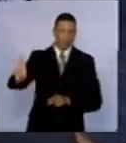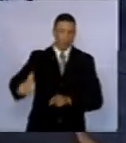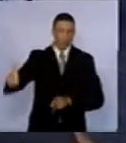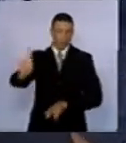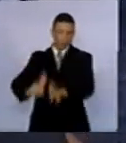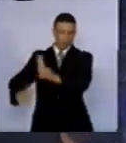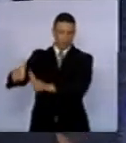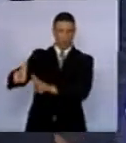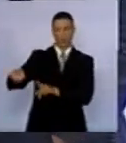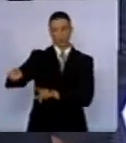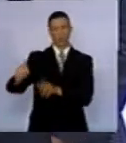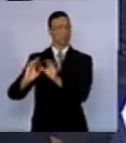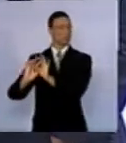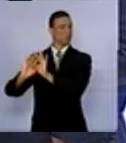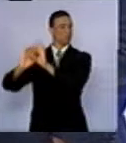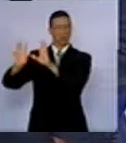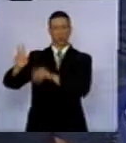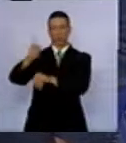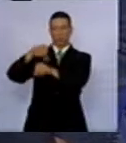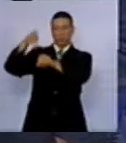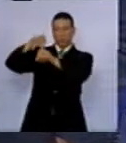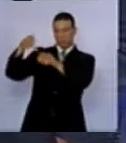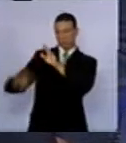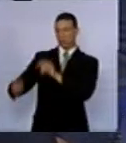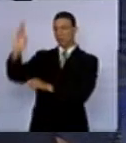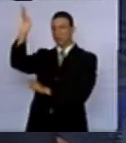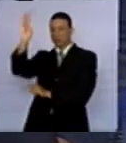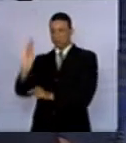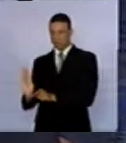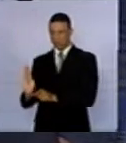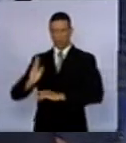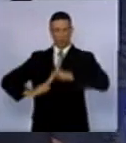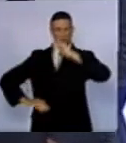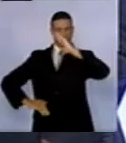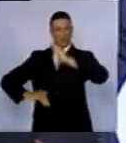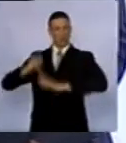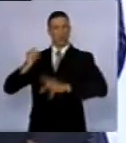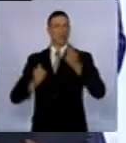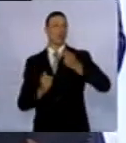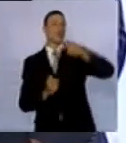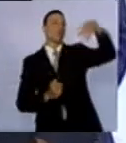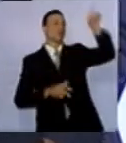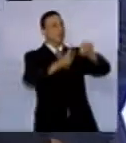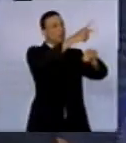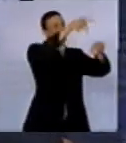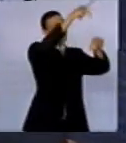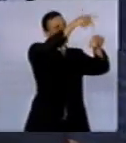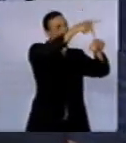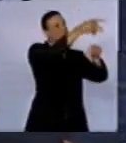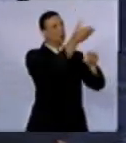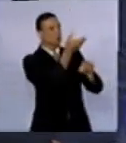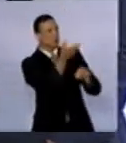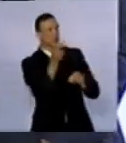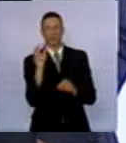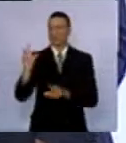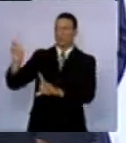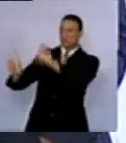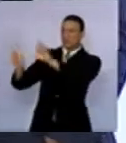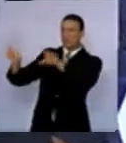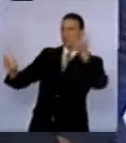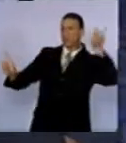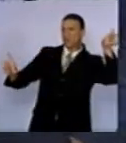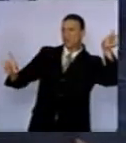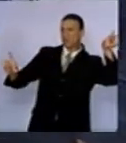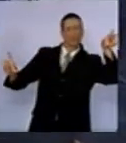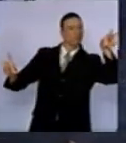acesso efetivo a conteúdos nacionais, sem que isso impeça seu livre acesso e o exercício de sua eventual preferência por conteúdos